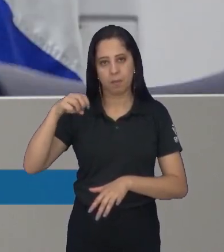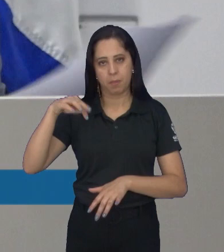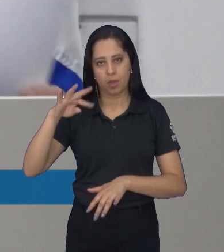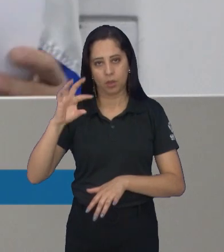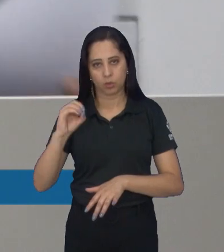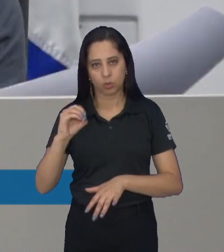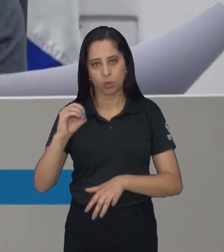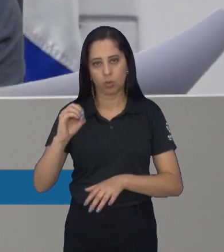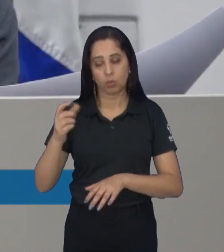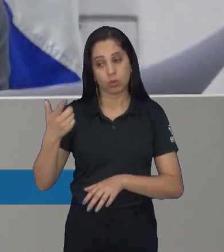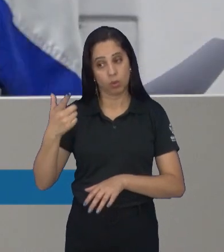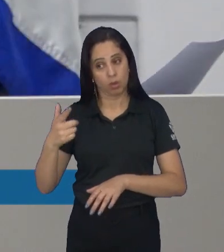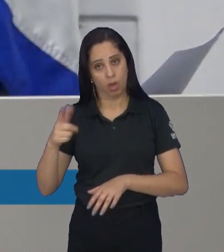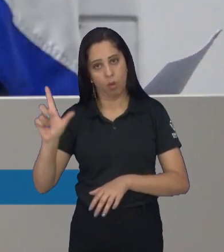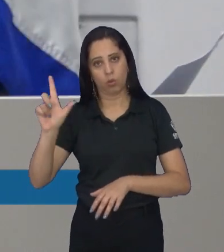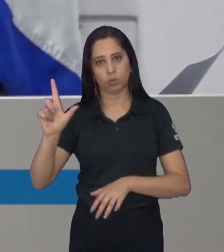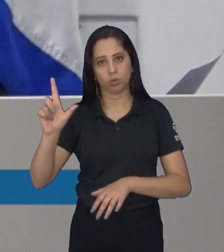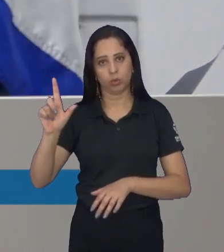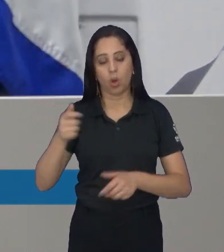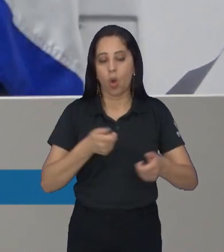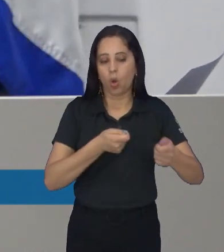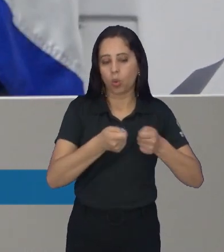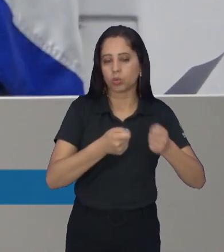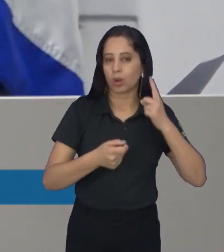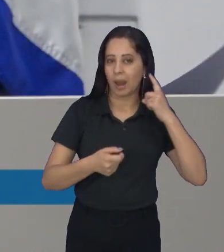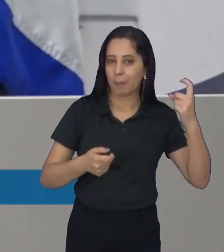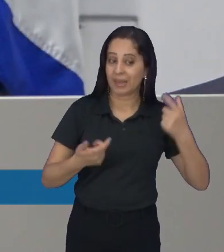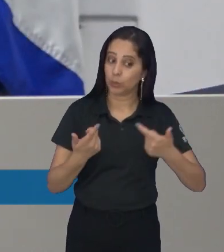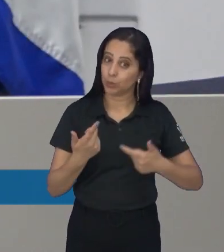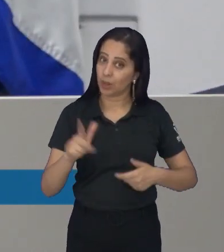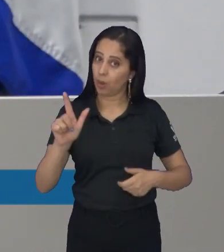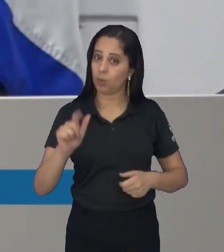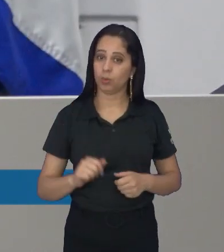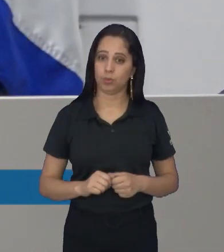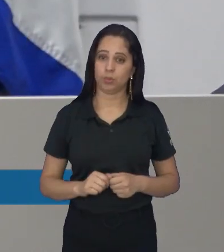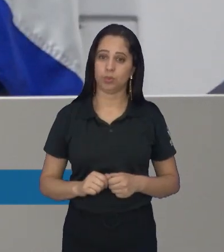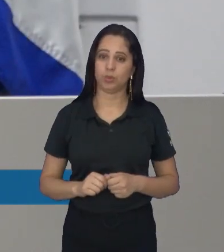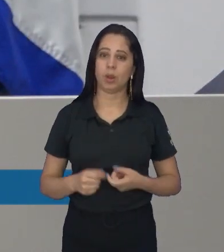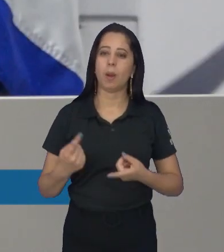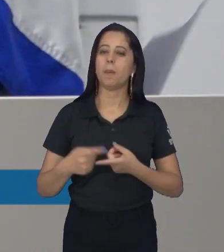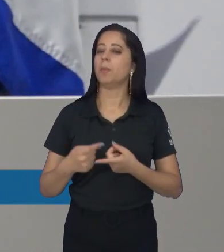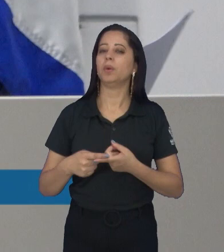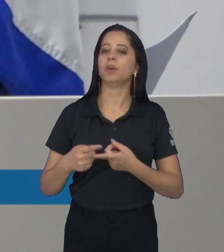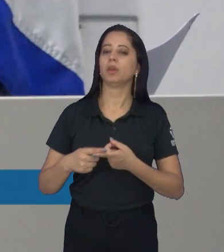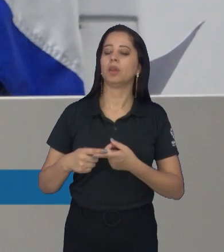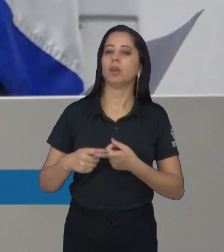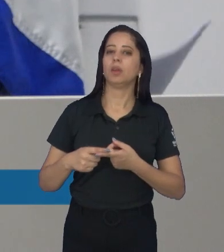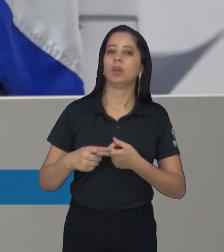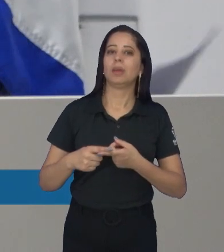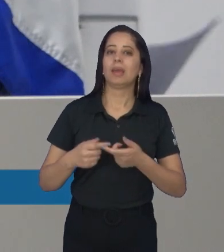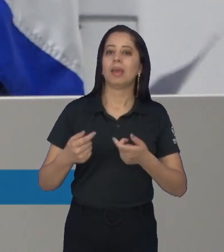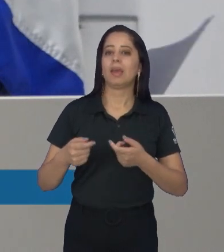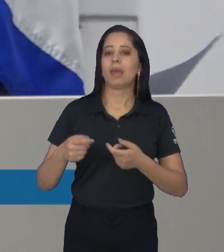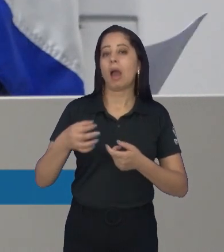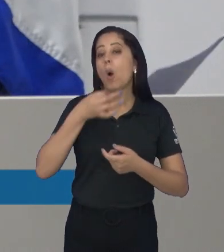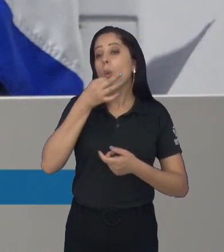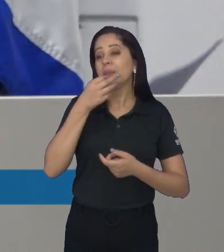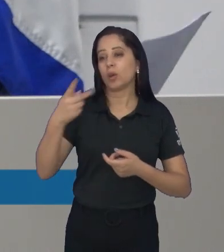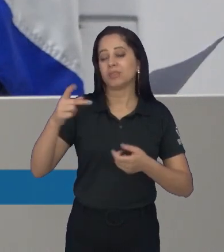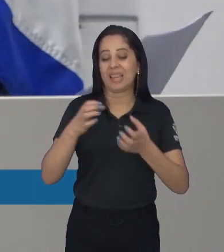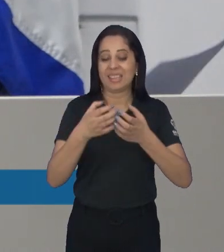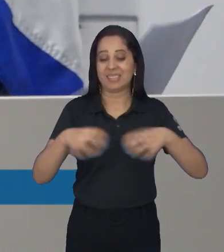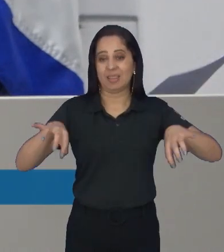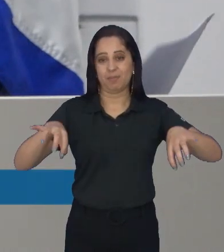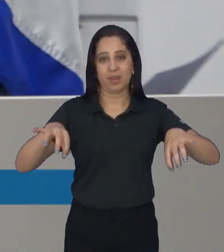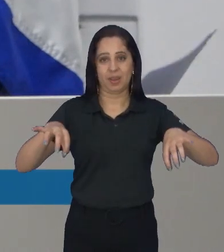essa é outra legislação não passa pelos elementos agora porque o vereador ele propõe que tratasse a matéria separada mas eu não vejo como tirar a